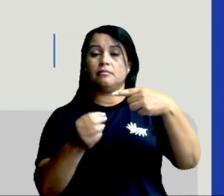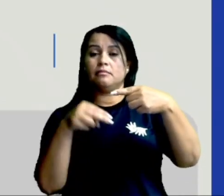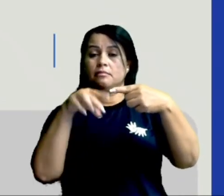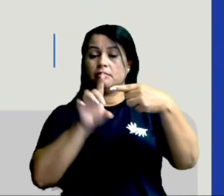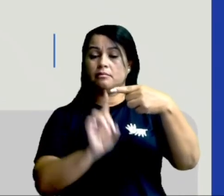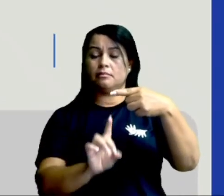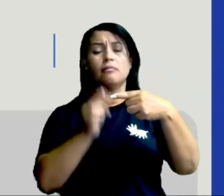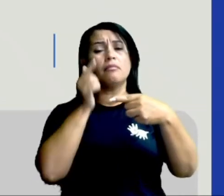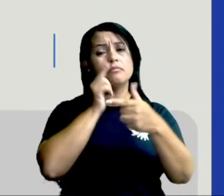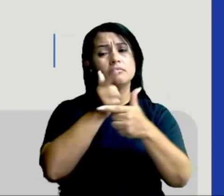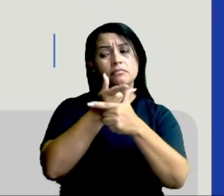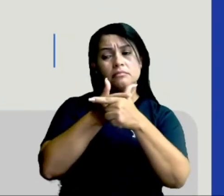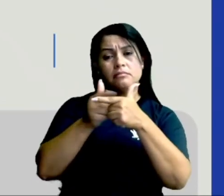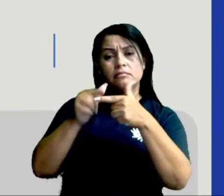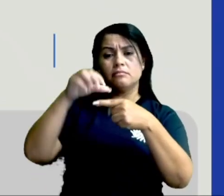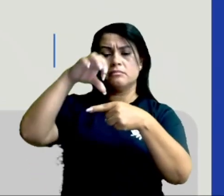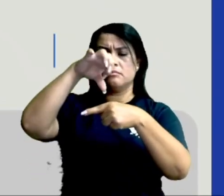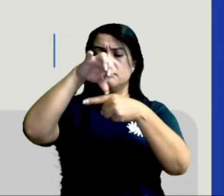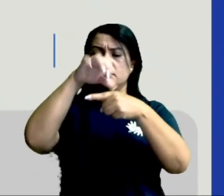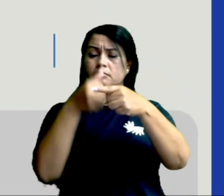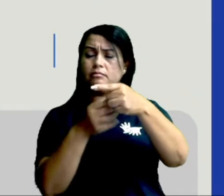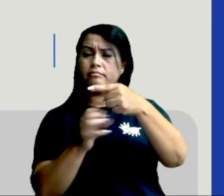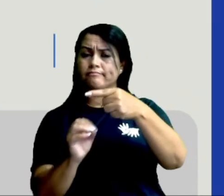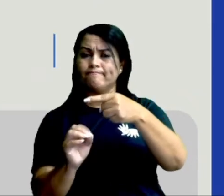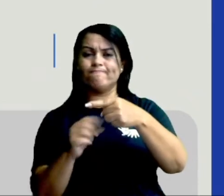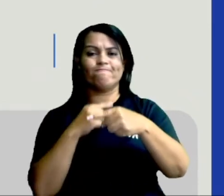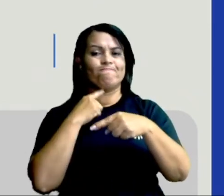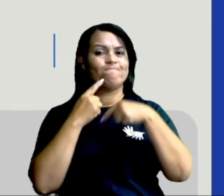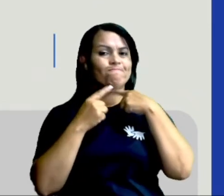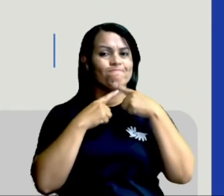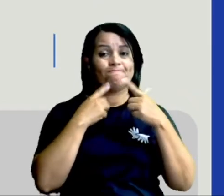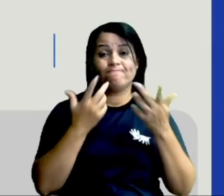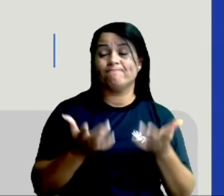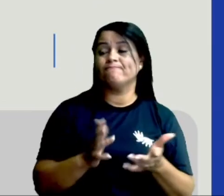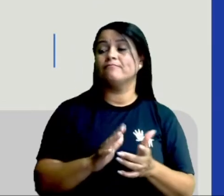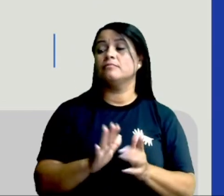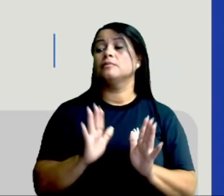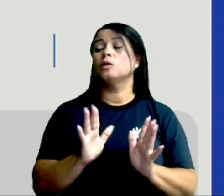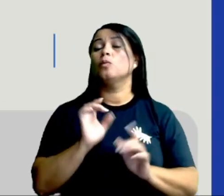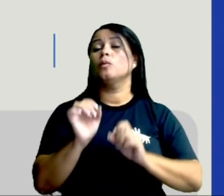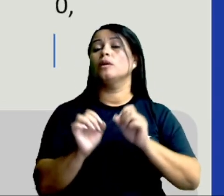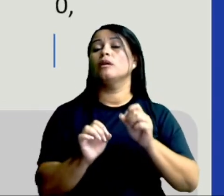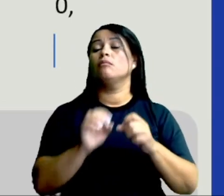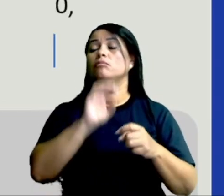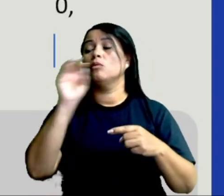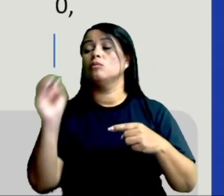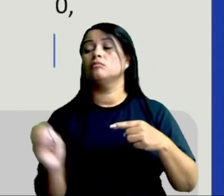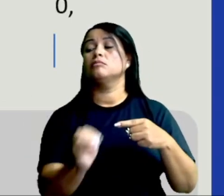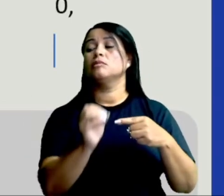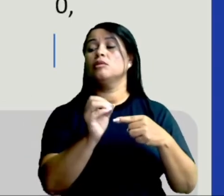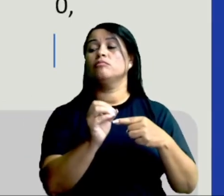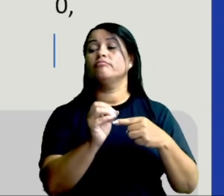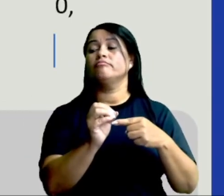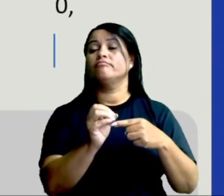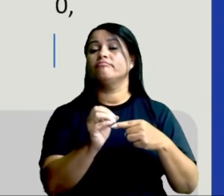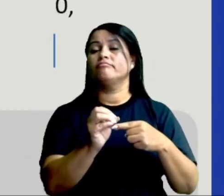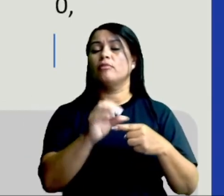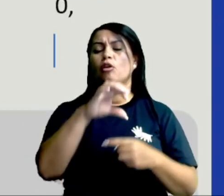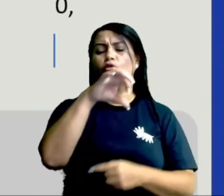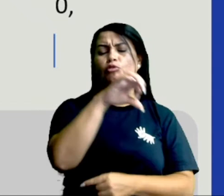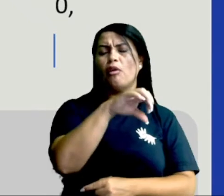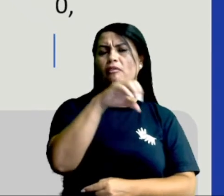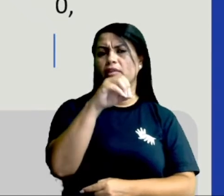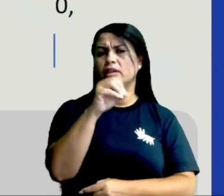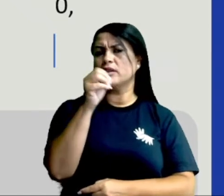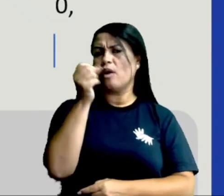Consigo dividir 9 por 100? Não. Então, vou acrescentar o zero.